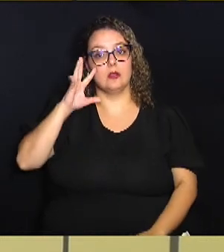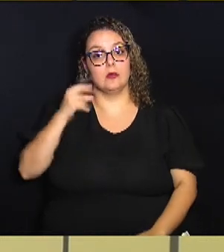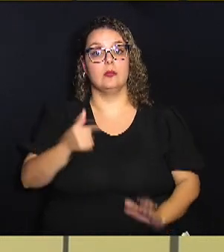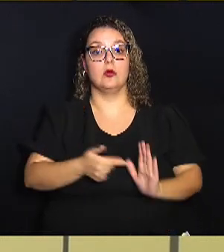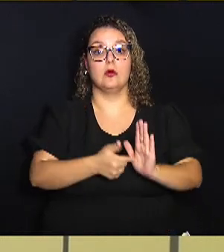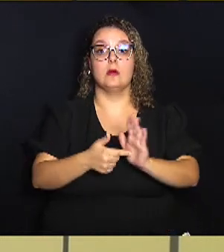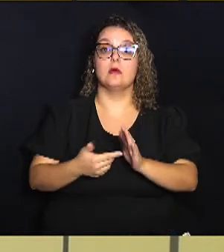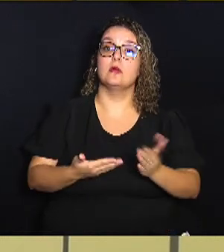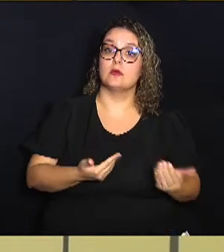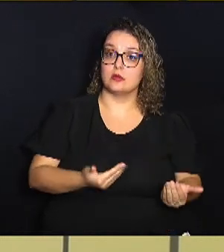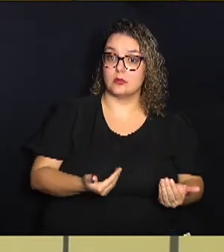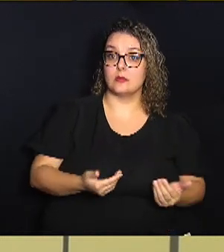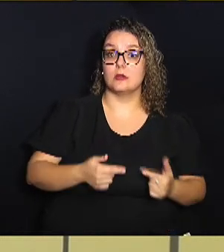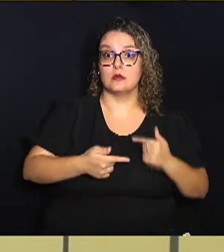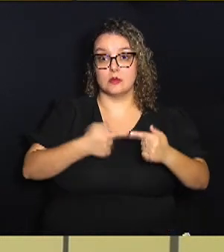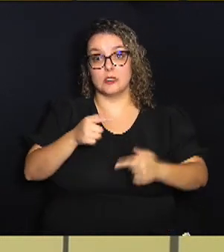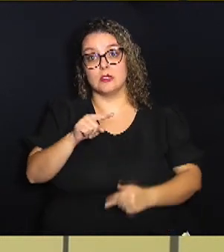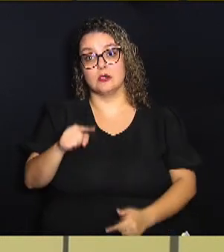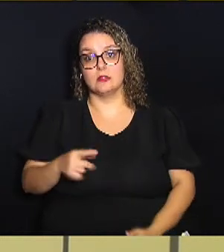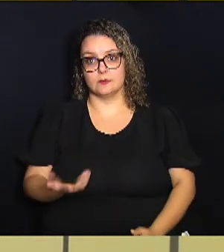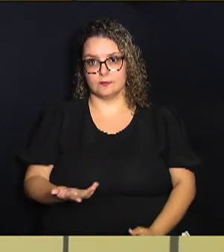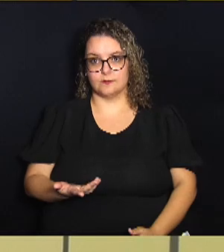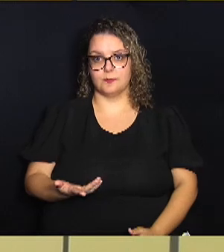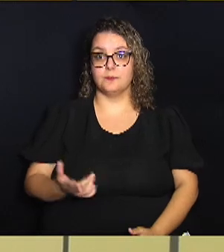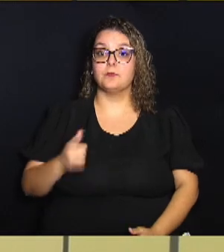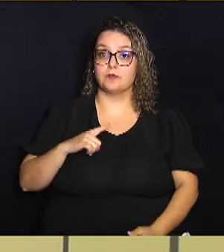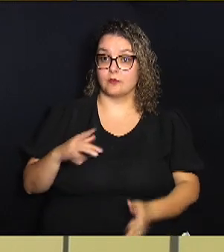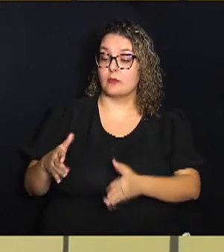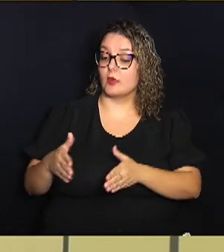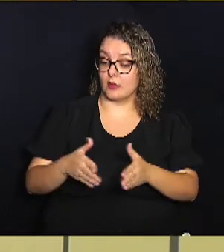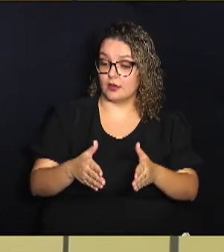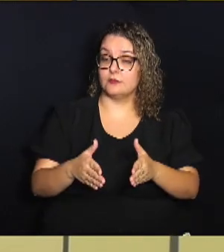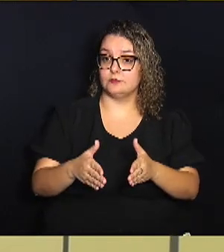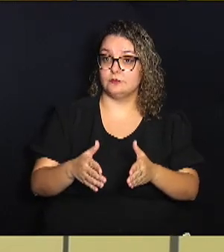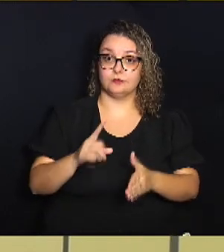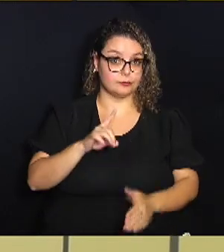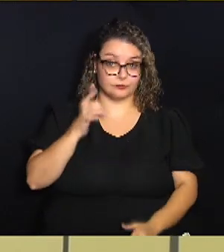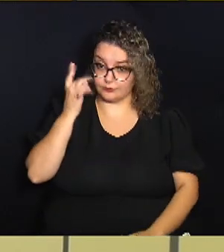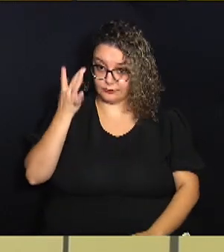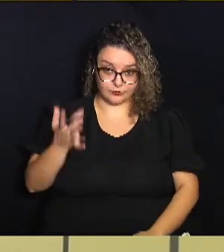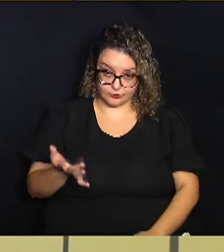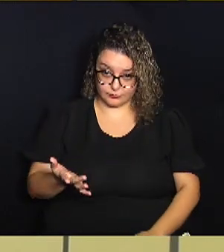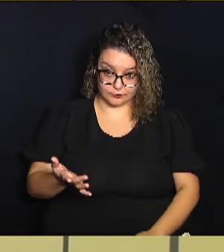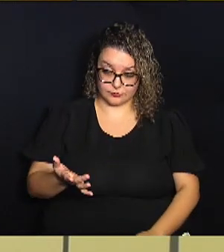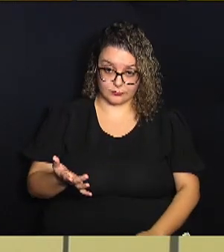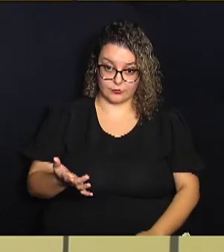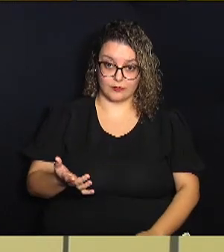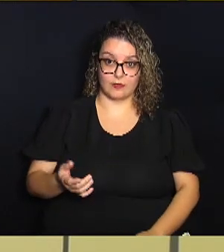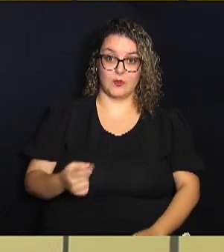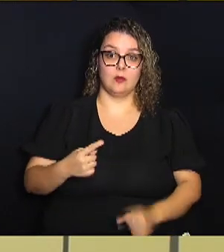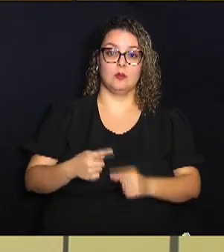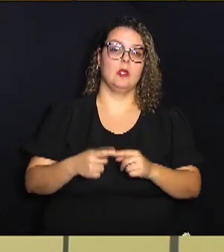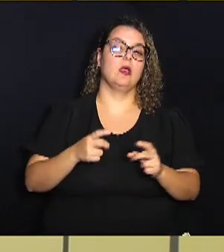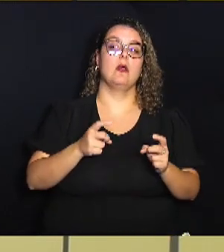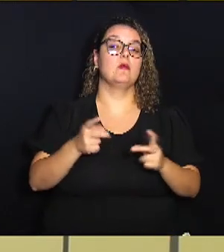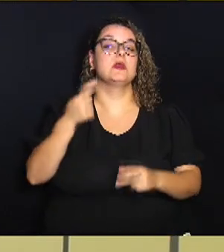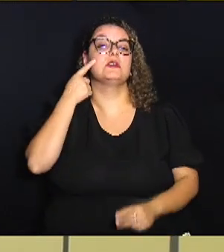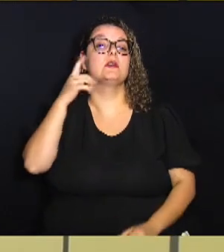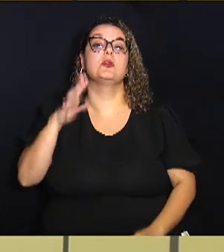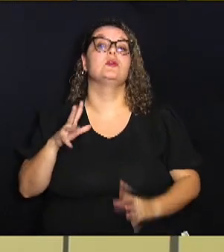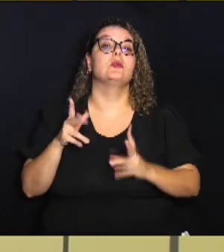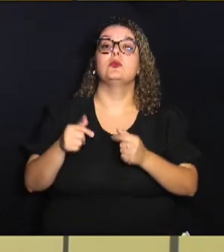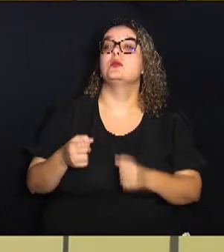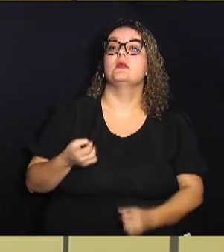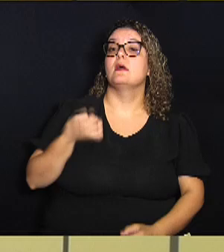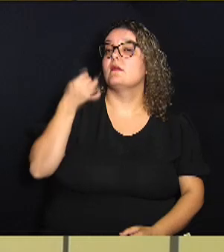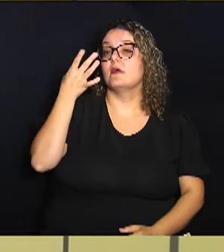esses jovens, para a geração Z, que tem um caminho que não é fácil, porque se vende muito essa questão de tudo é fácil, tudo é